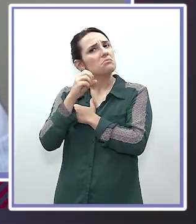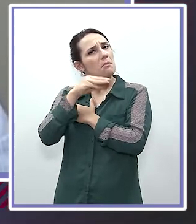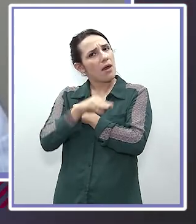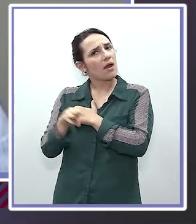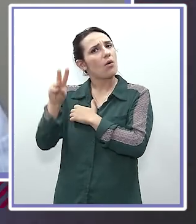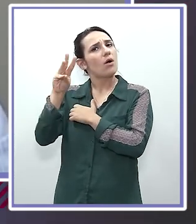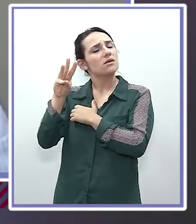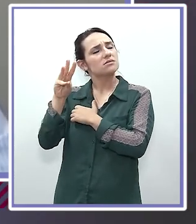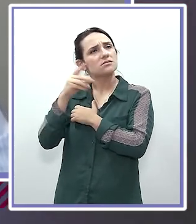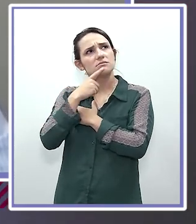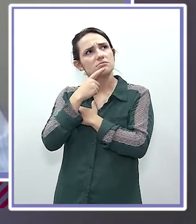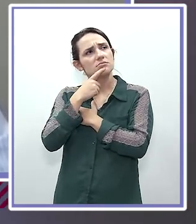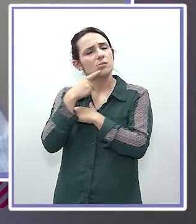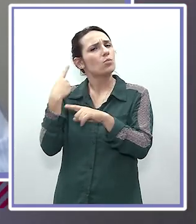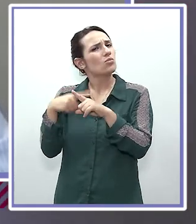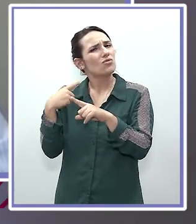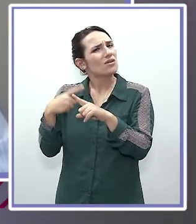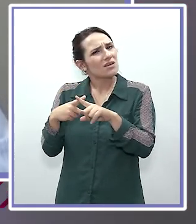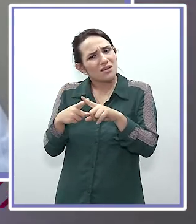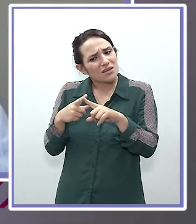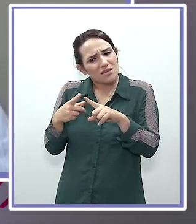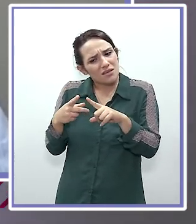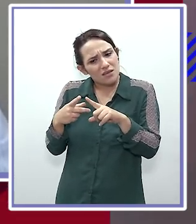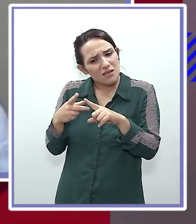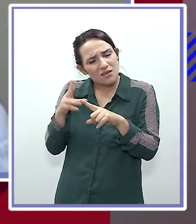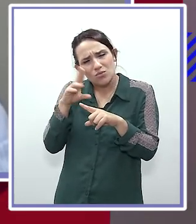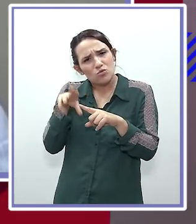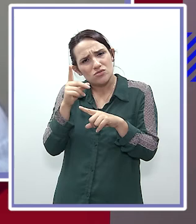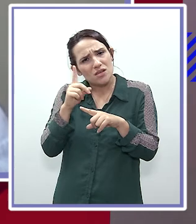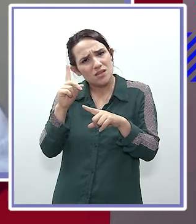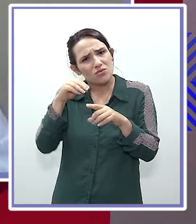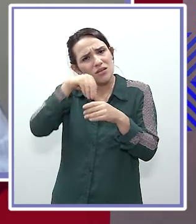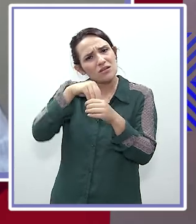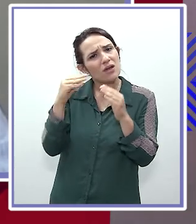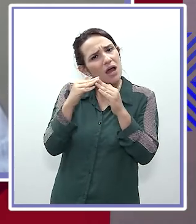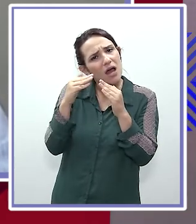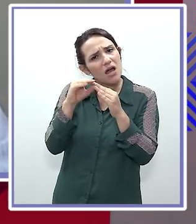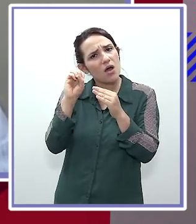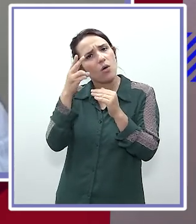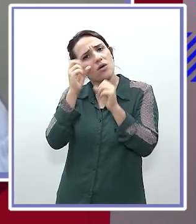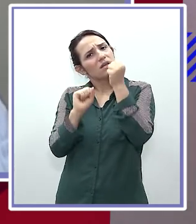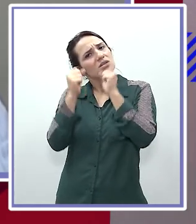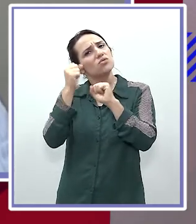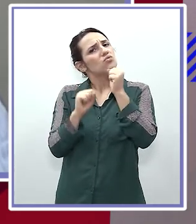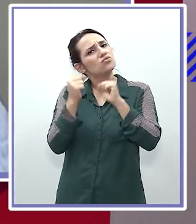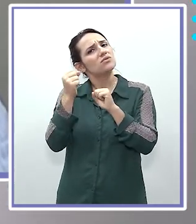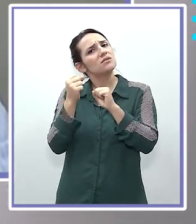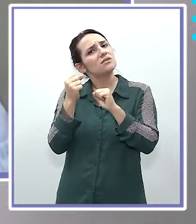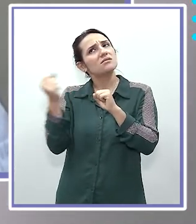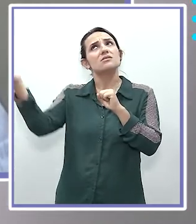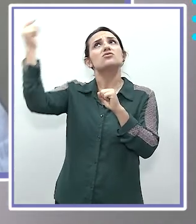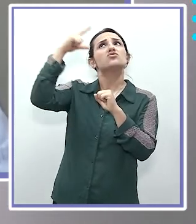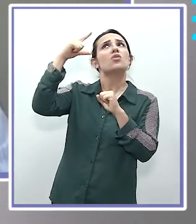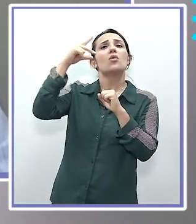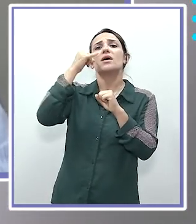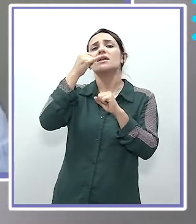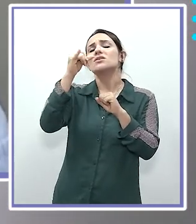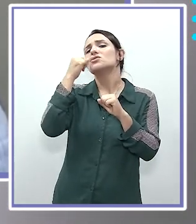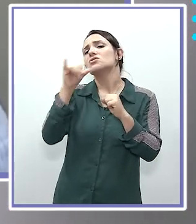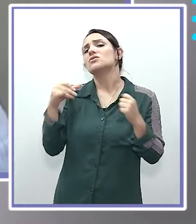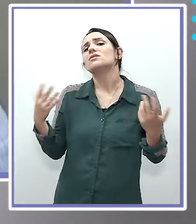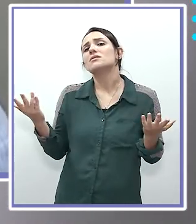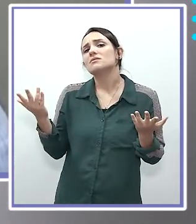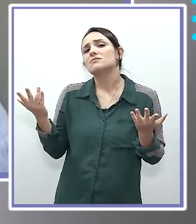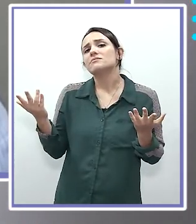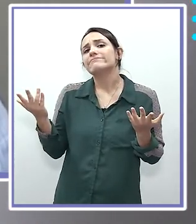com tranquilidade, essa geração, né, nas casas, nas indústrias, e isso garantiria não